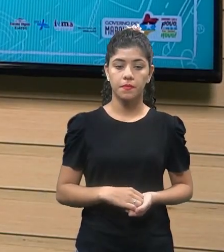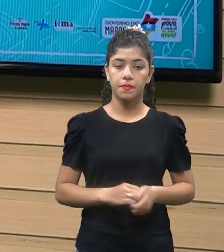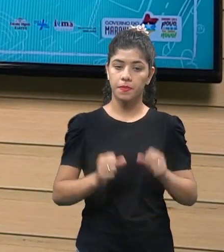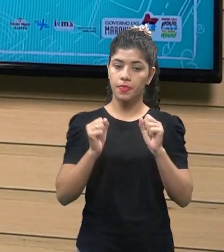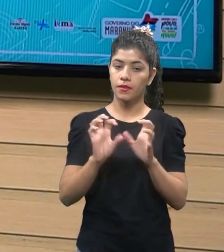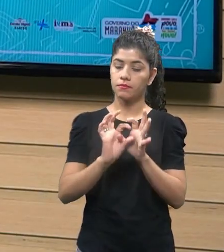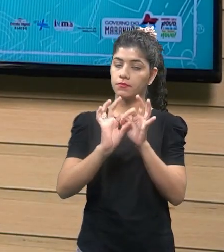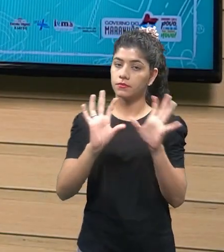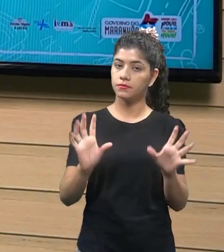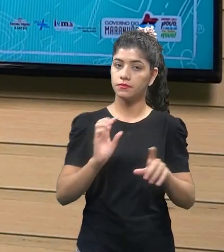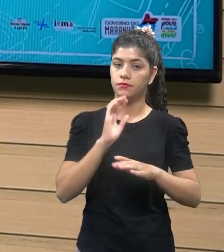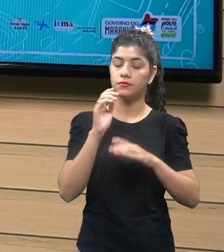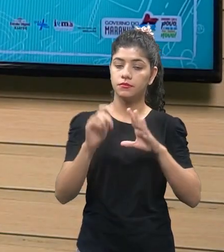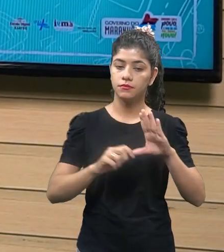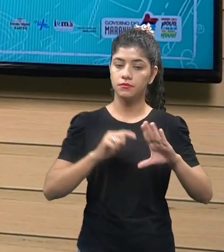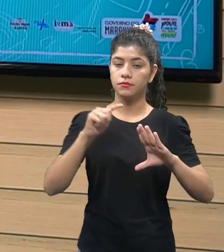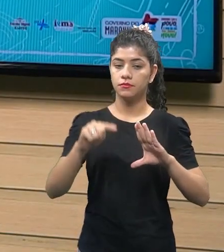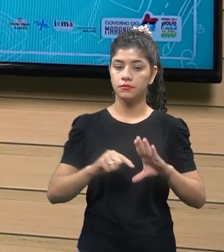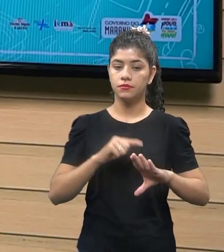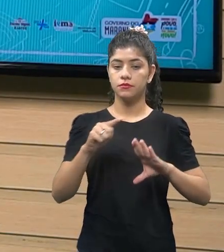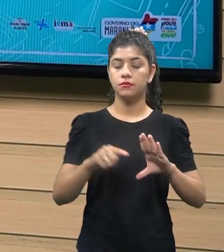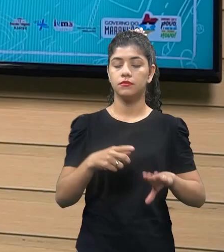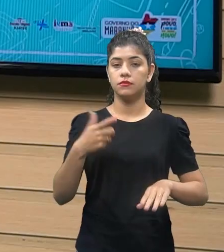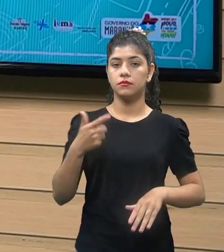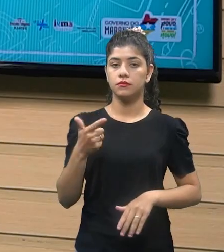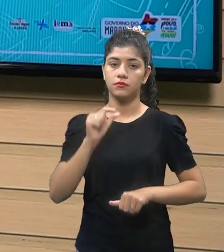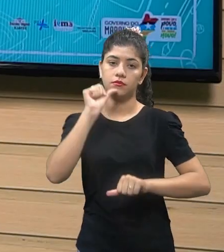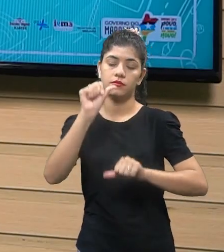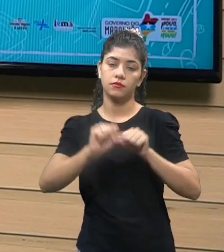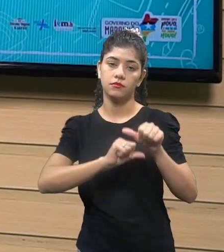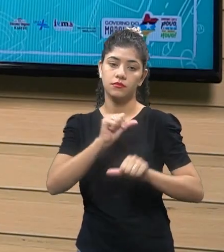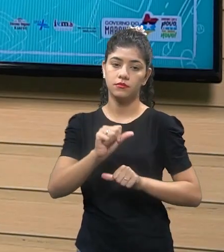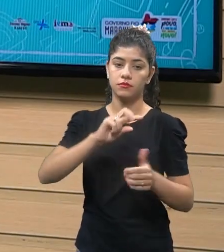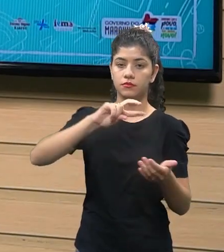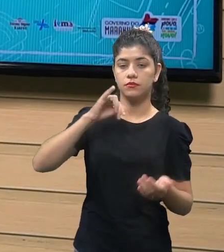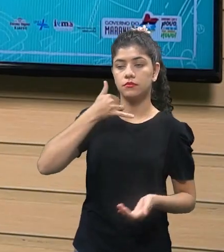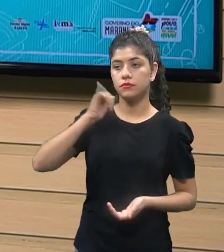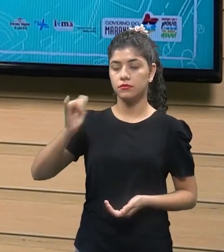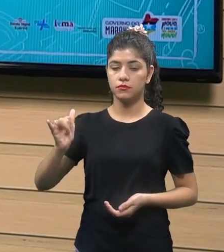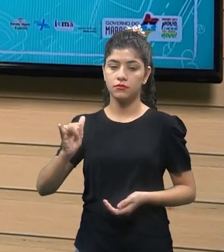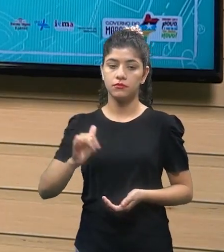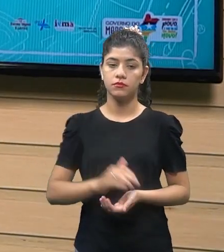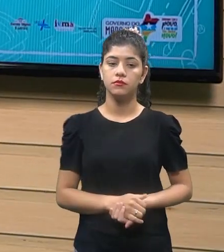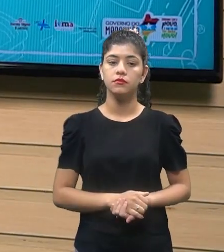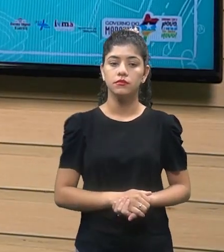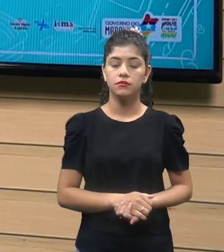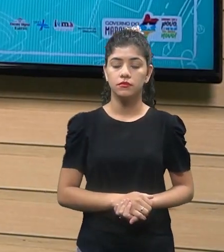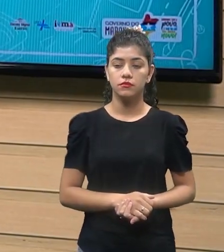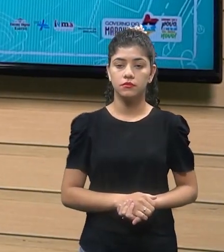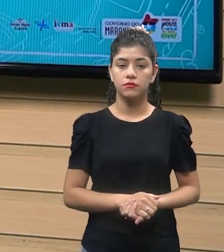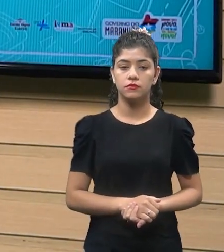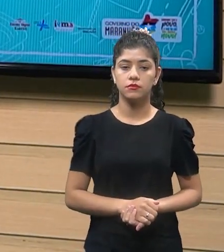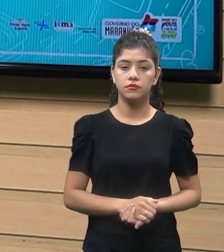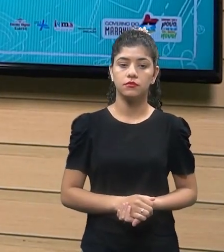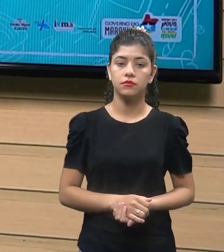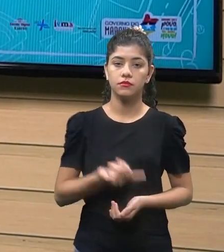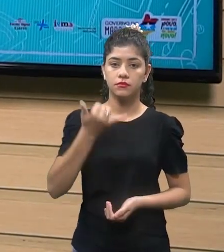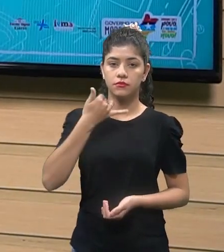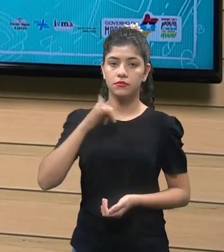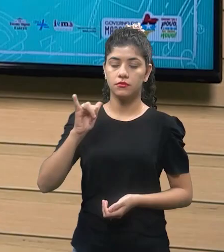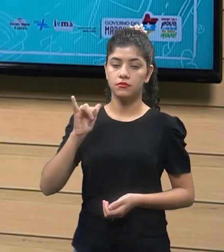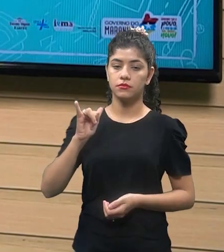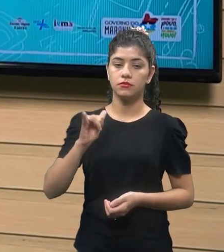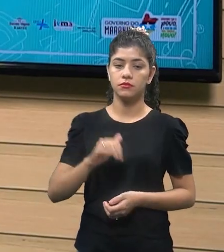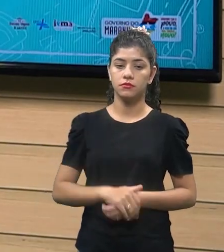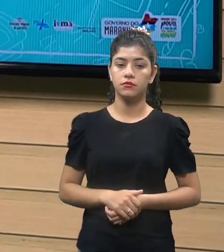eles possibilitavam, né, o movimento, tinha aquela conversão de energia elétrica, um tipo de energia qualquer na verdade, mas energia